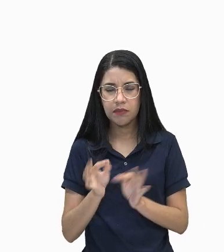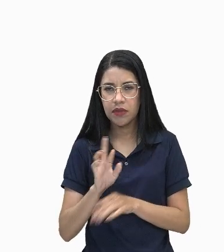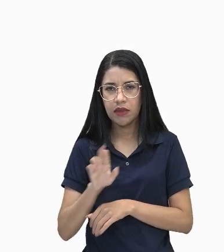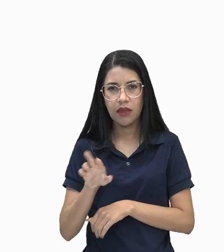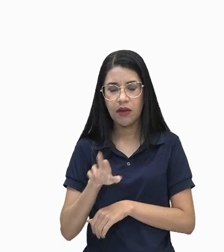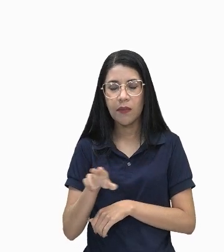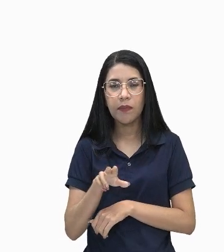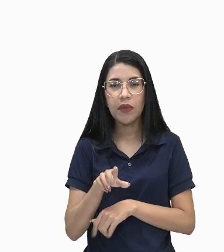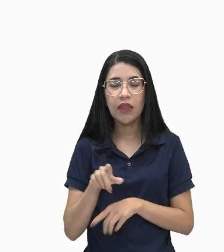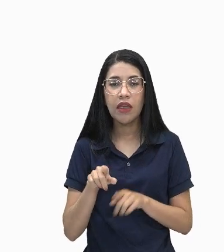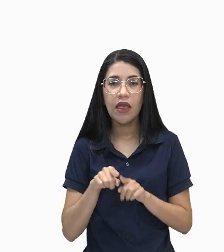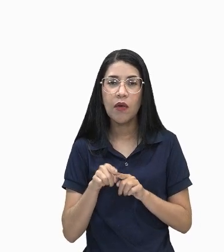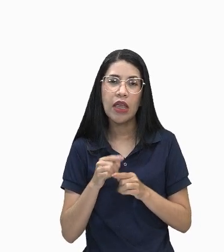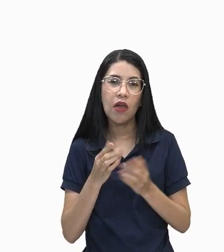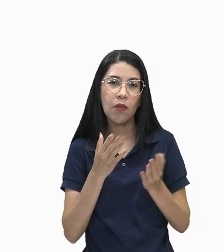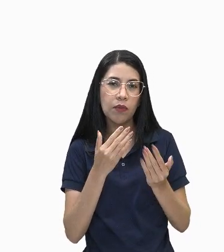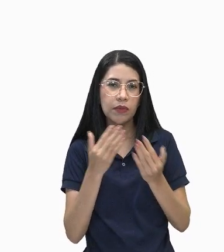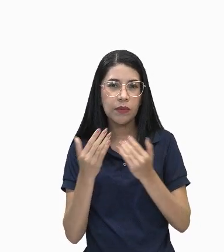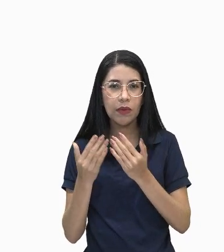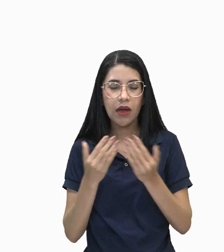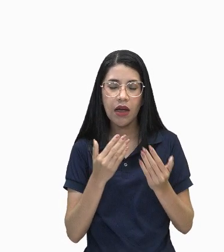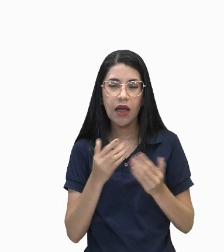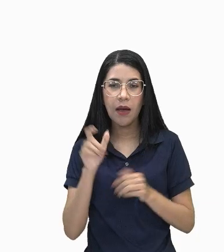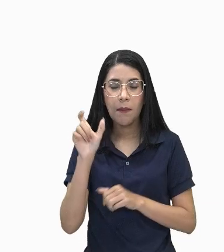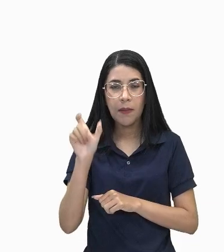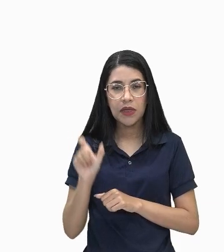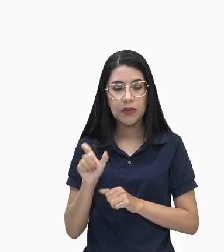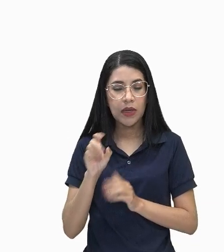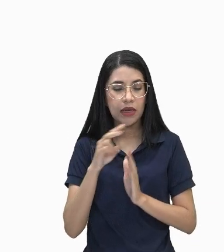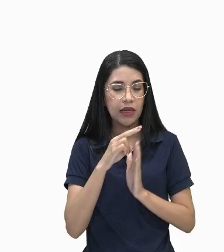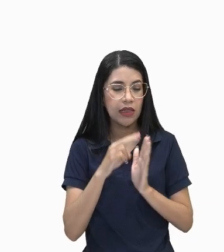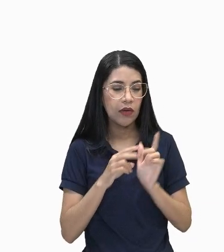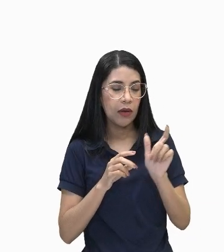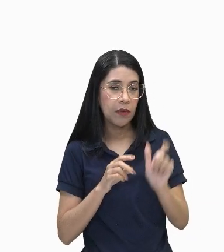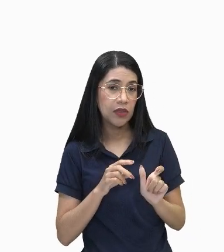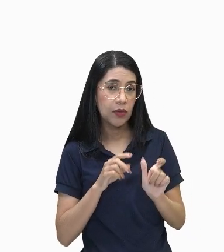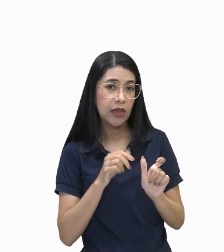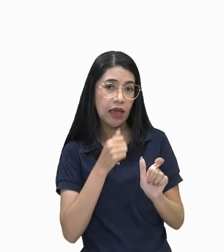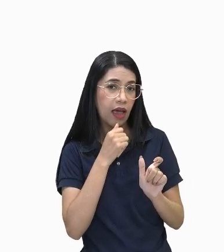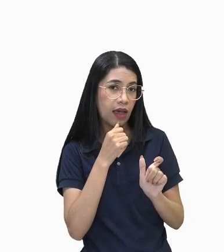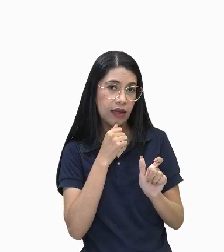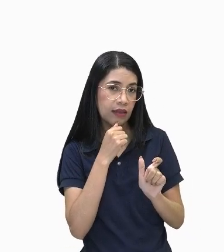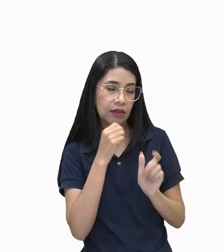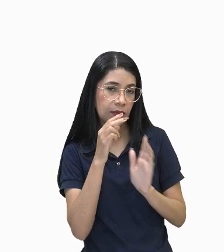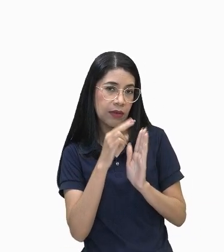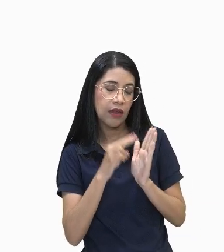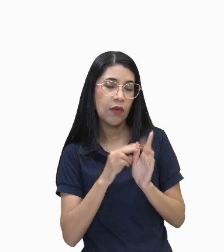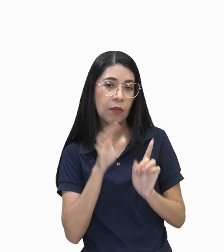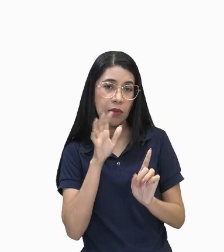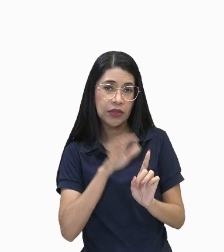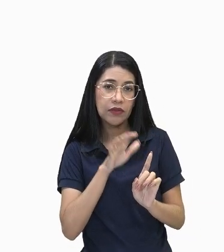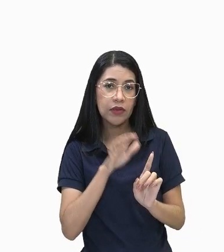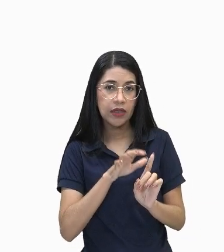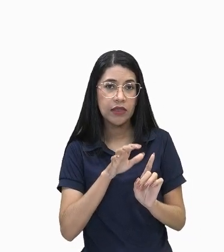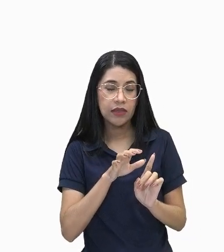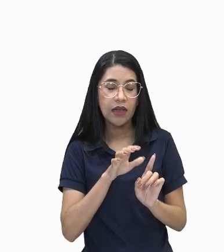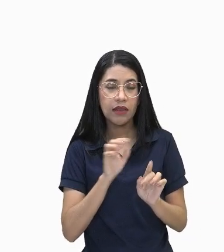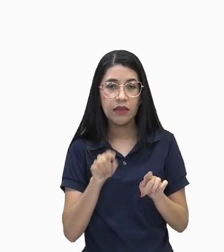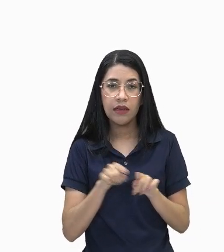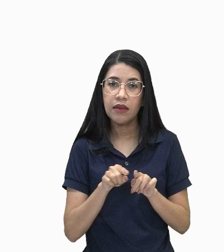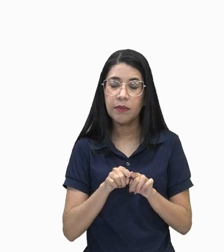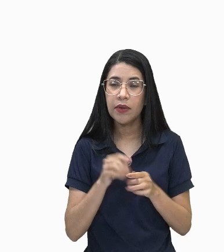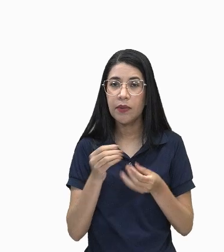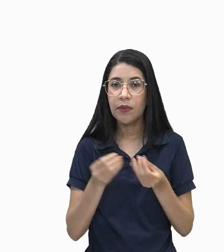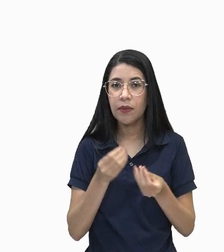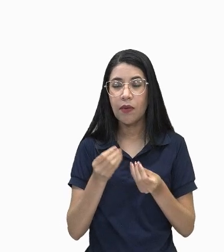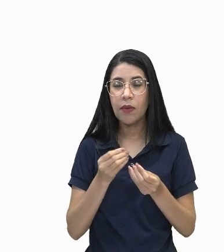vimos. Ela é um diálogo entre quem viu e quem ainda vai ver, porque você vai influenciar de alguma forma. Quem vai